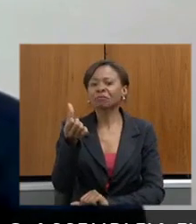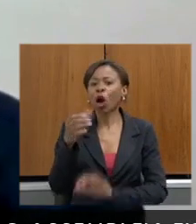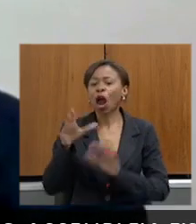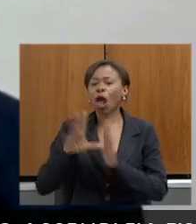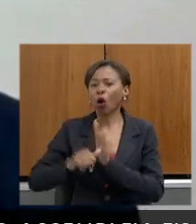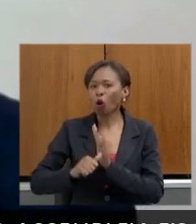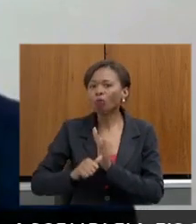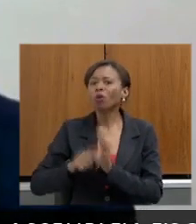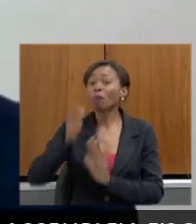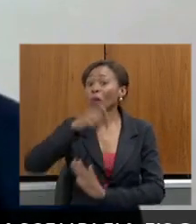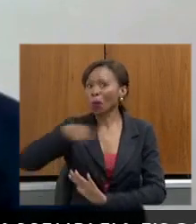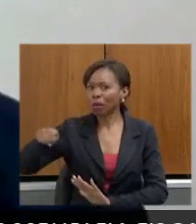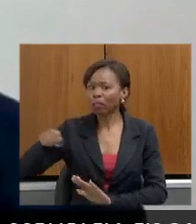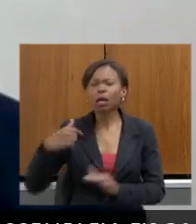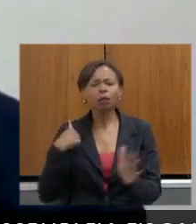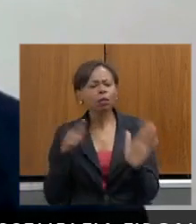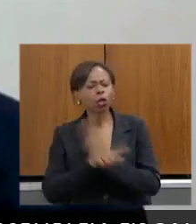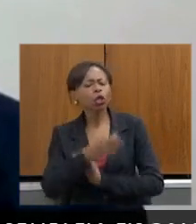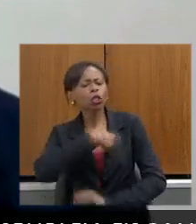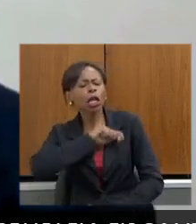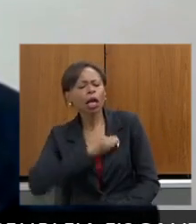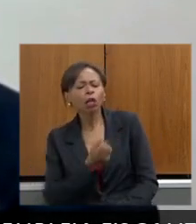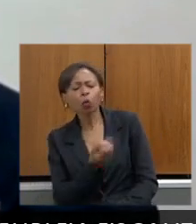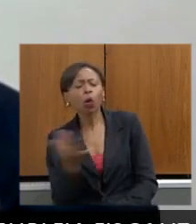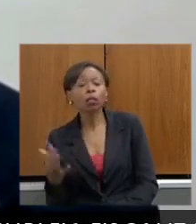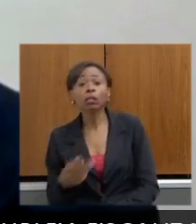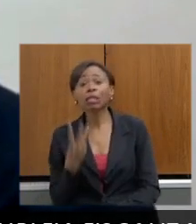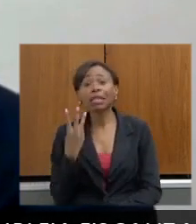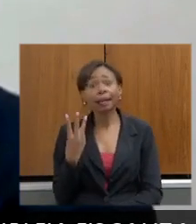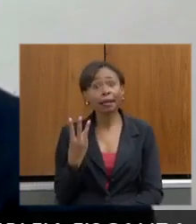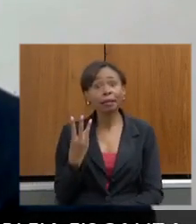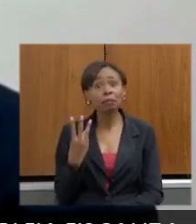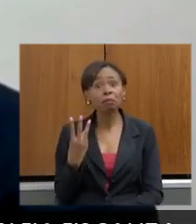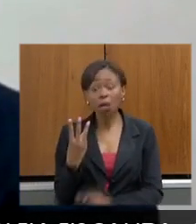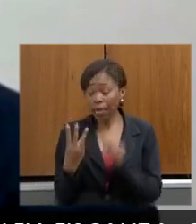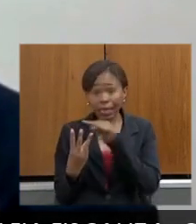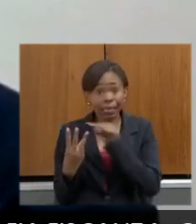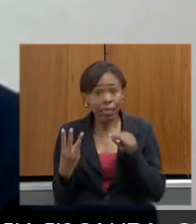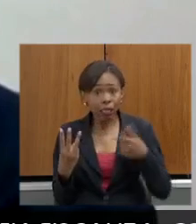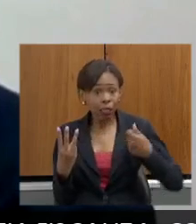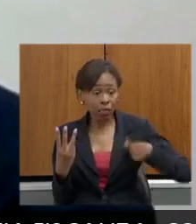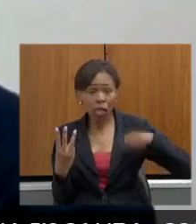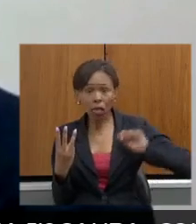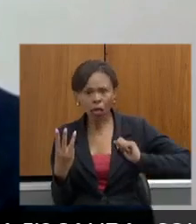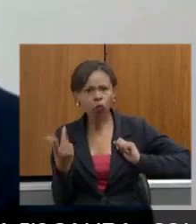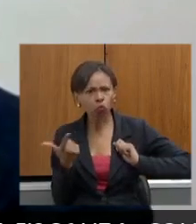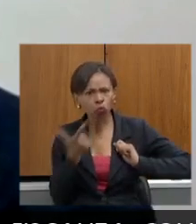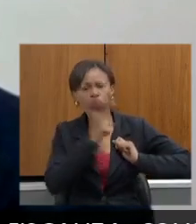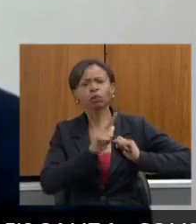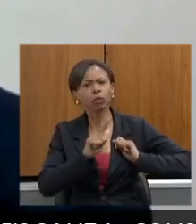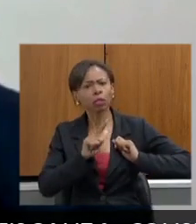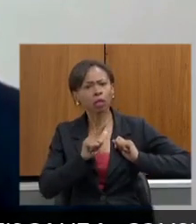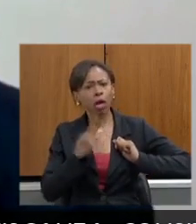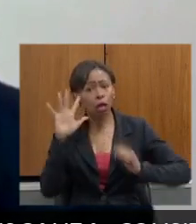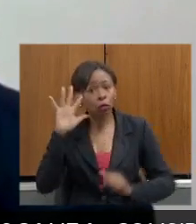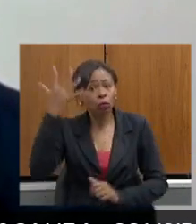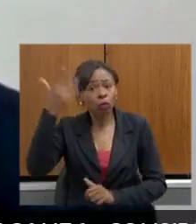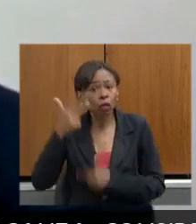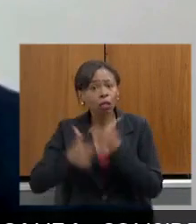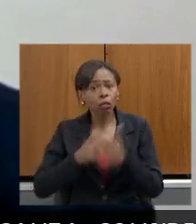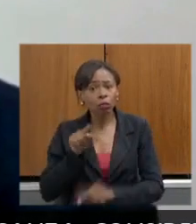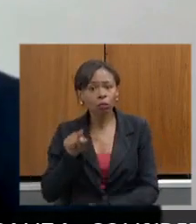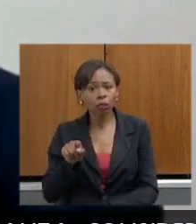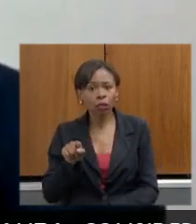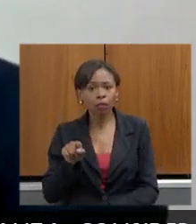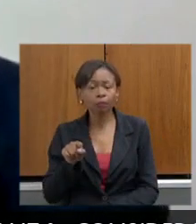perguntei quantos Delegados tinha lá três e dava conta do serviço e aqui vai uma sugestão Doutor Joaquim